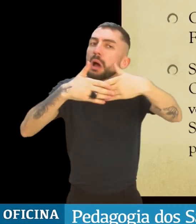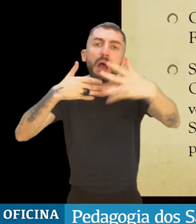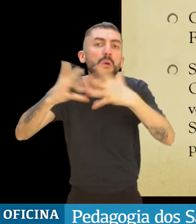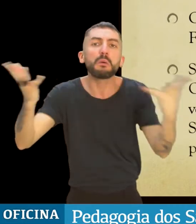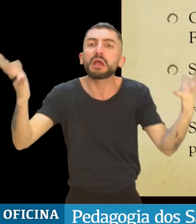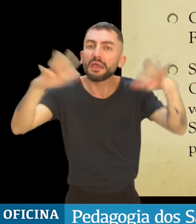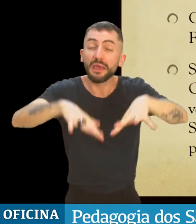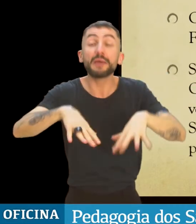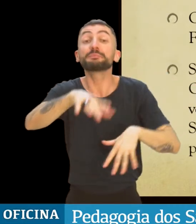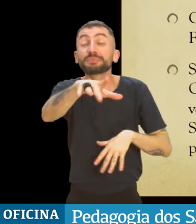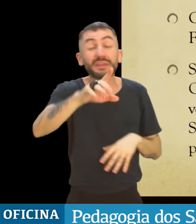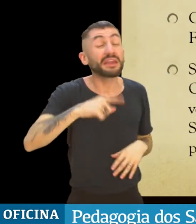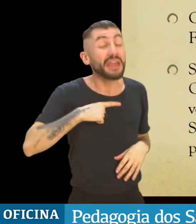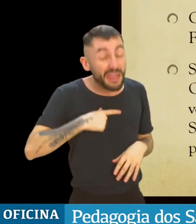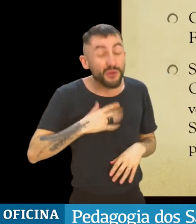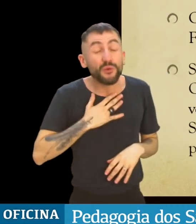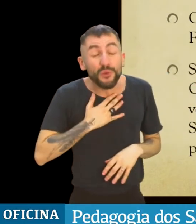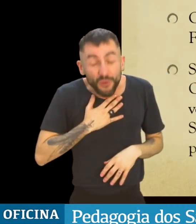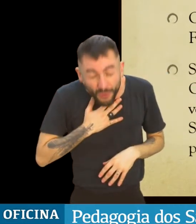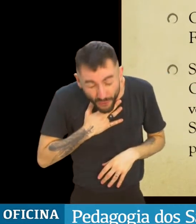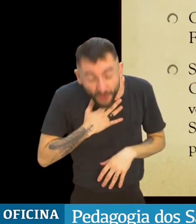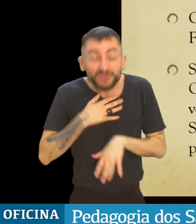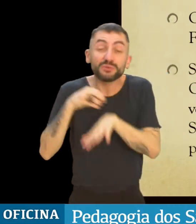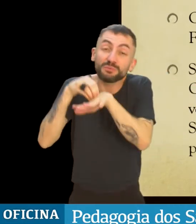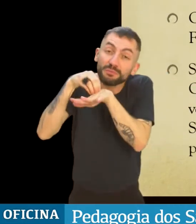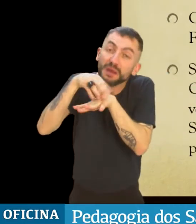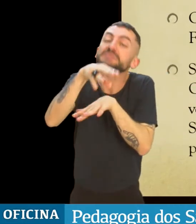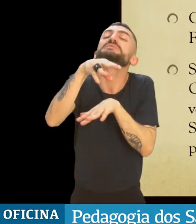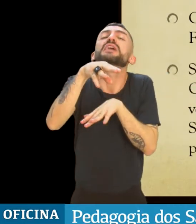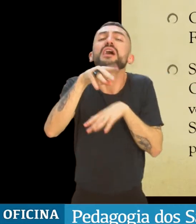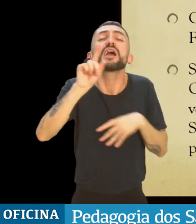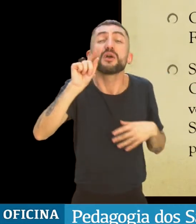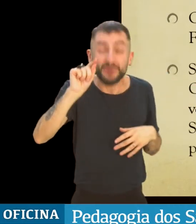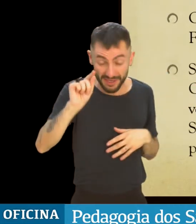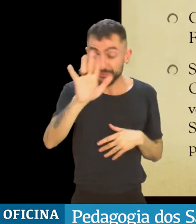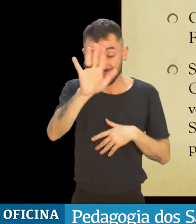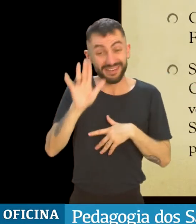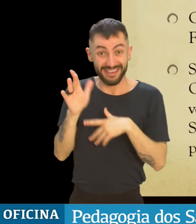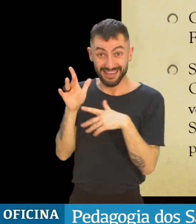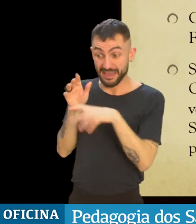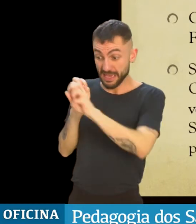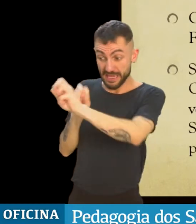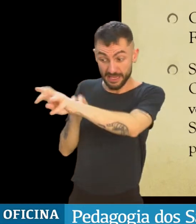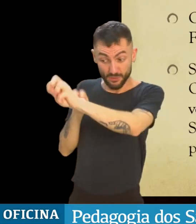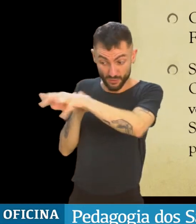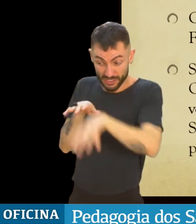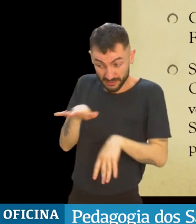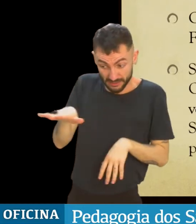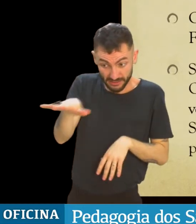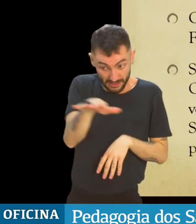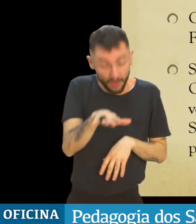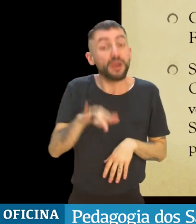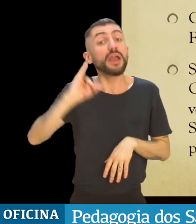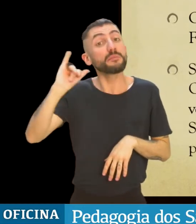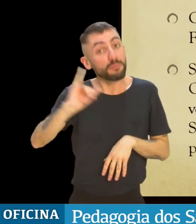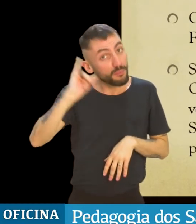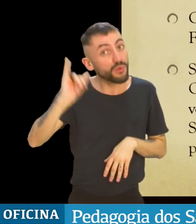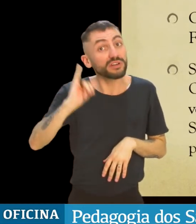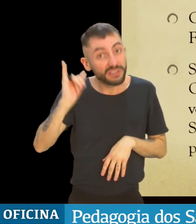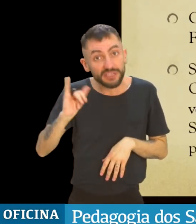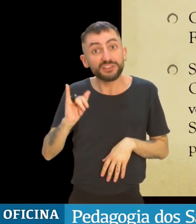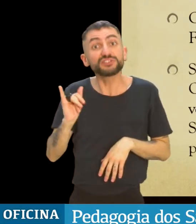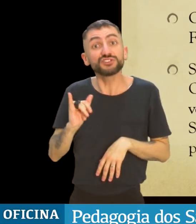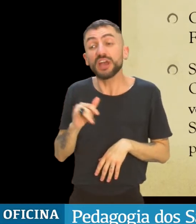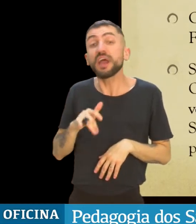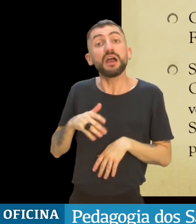que eu gosto de salientar, muito importante também, quando a gente pensa na educação, é você dar esse espaço de voz,